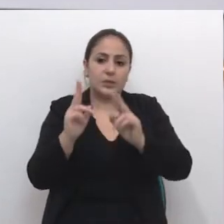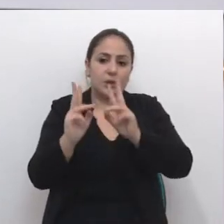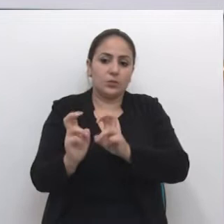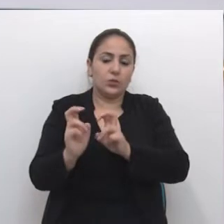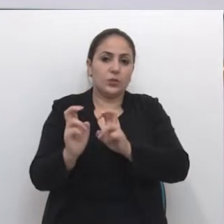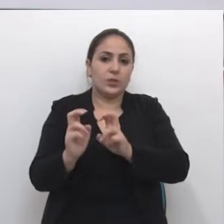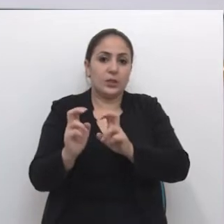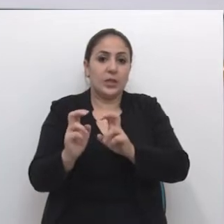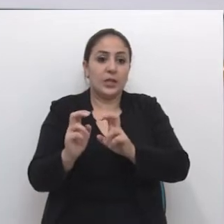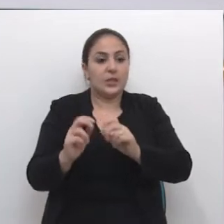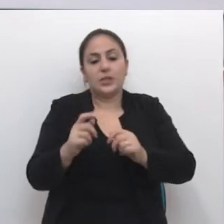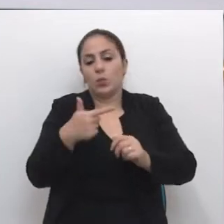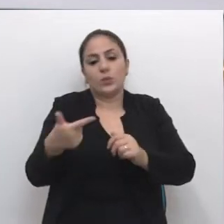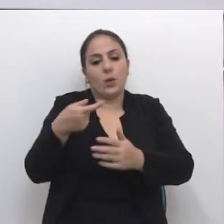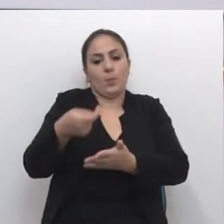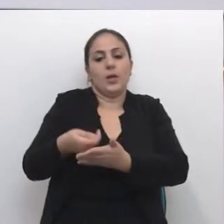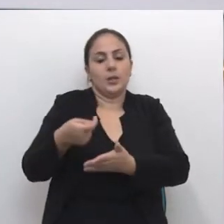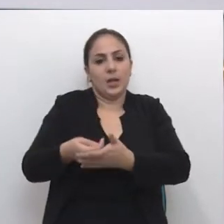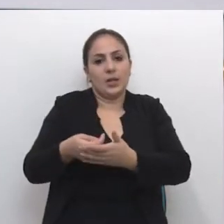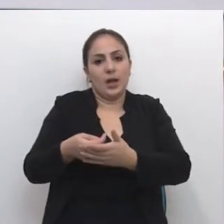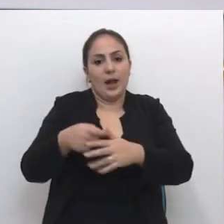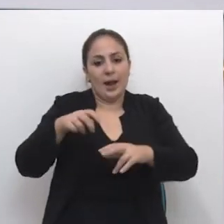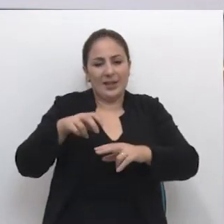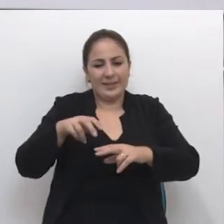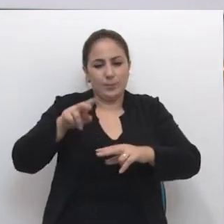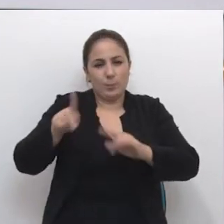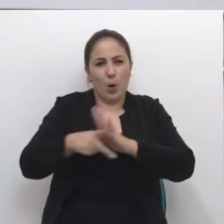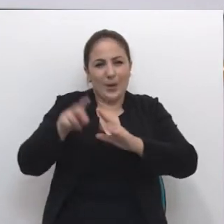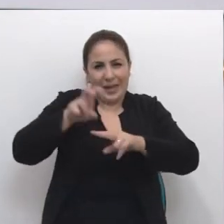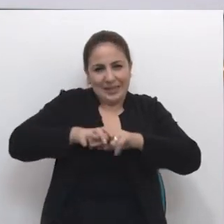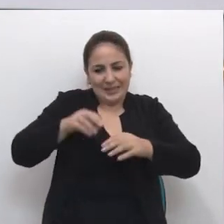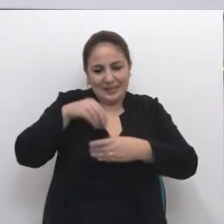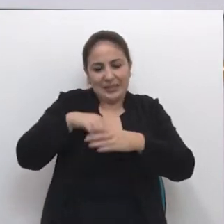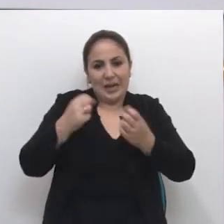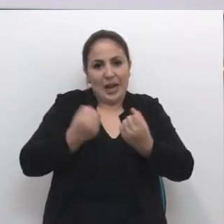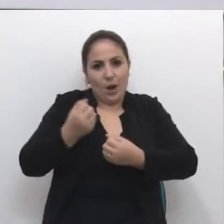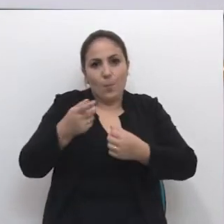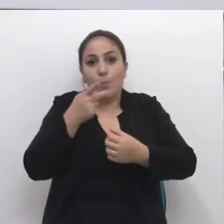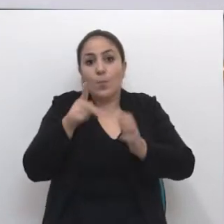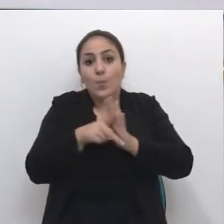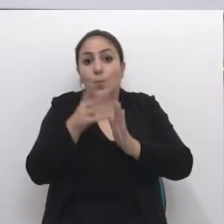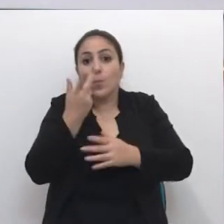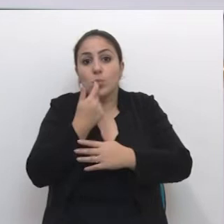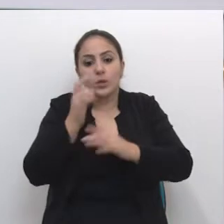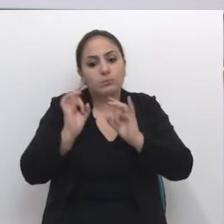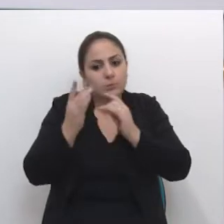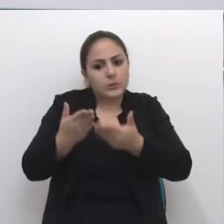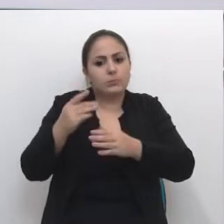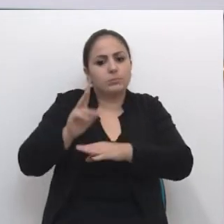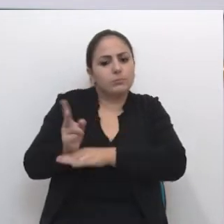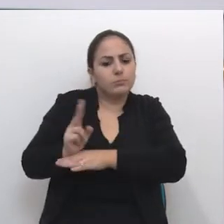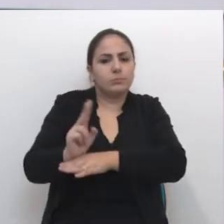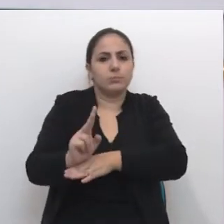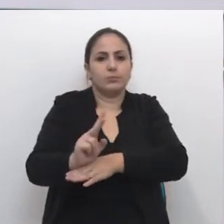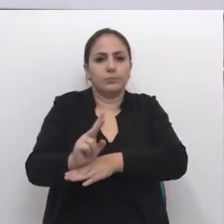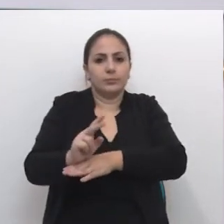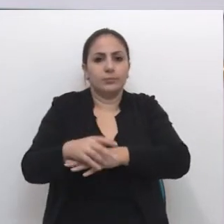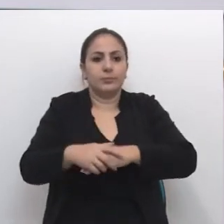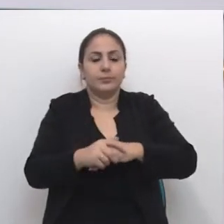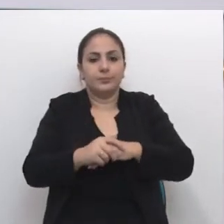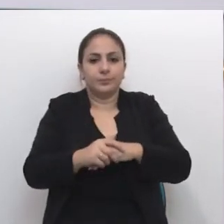questão de retirar a obrigatoriedade das cadeirinhas. Eu acho que deveria, sim, ser mais ainda expansionado,